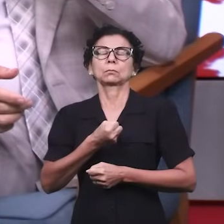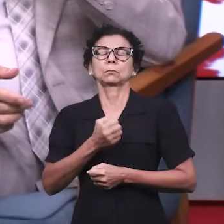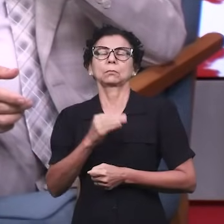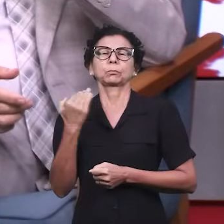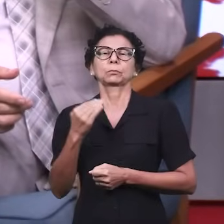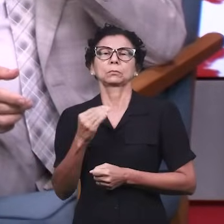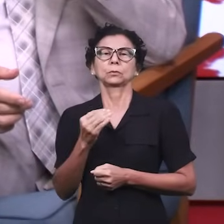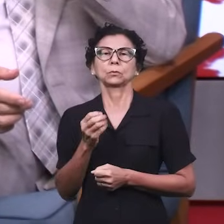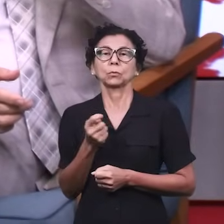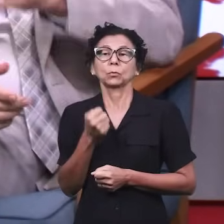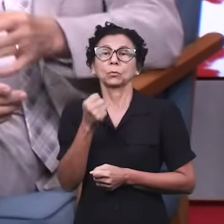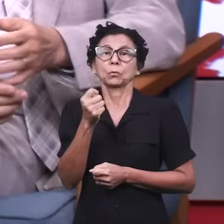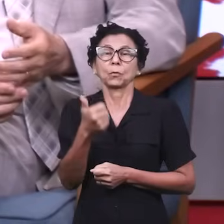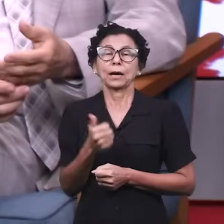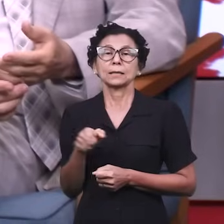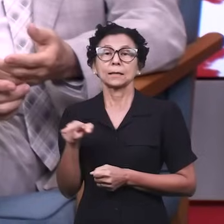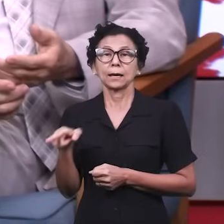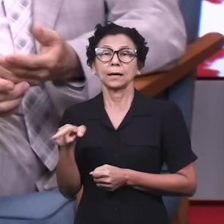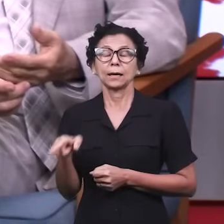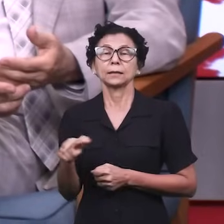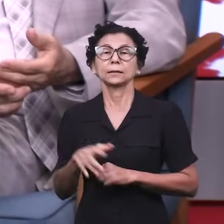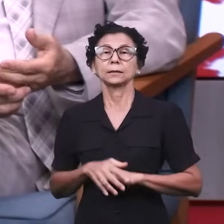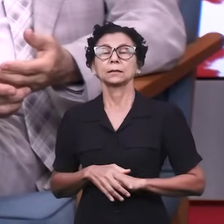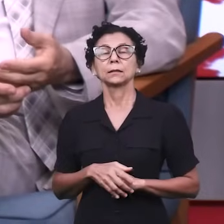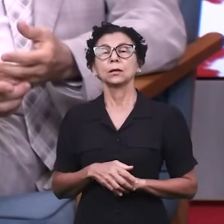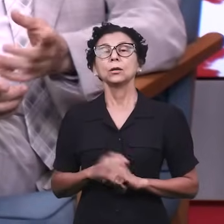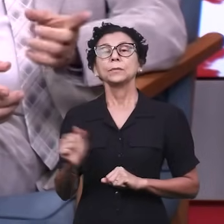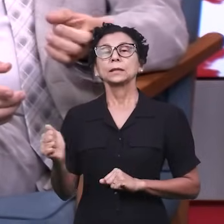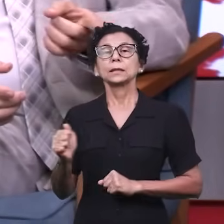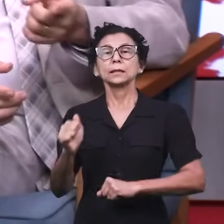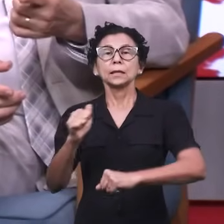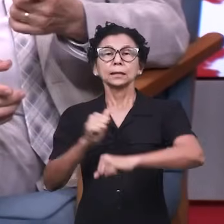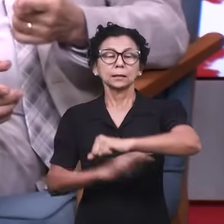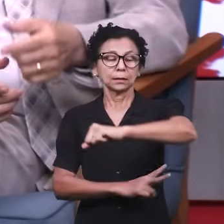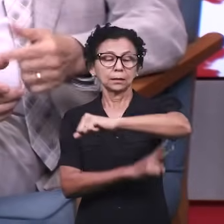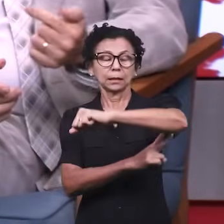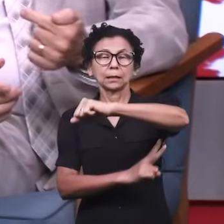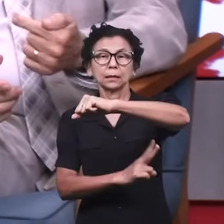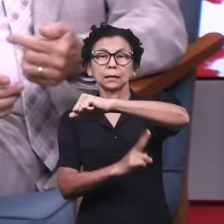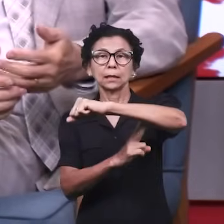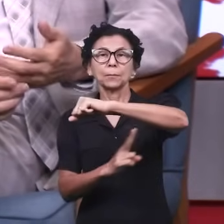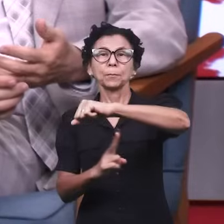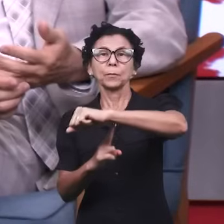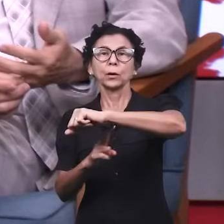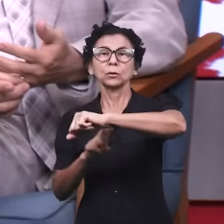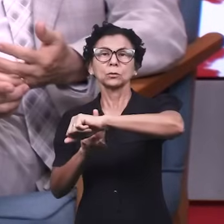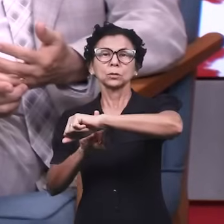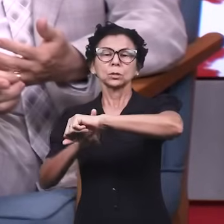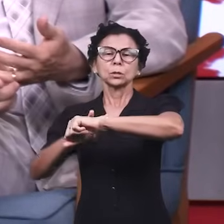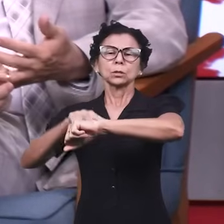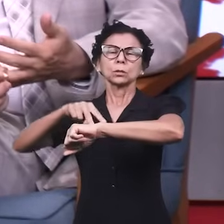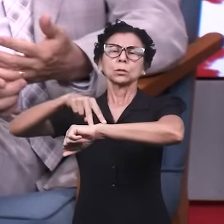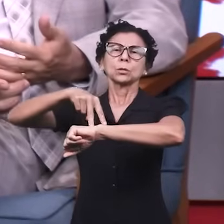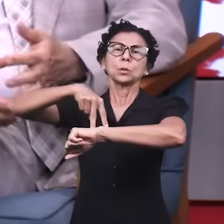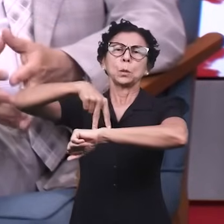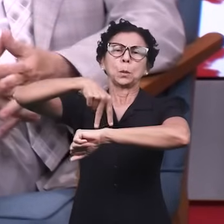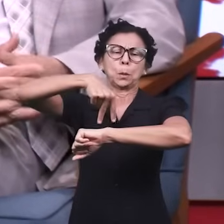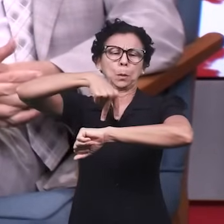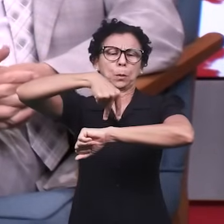estava indo em direção à ponte para pular da ponte, mas ele vai passar aqui e vai entrar no